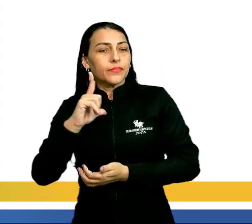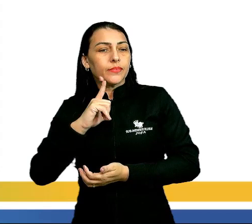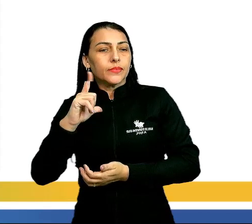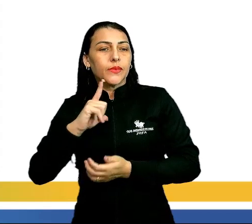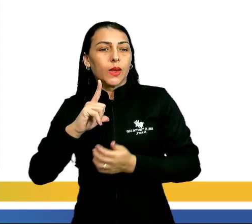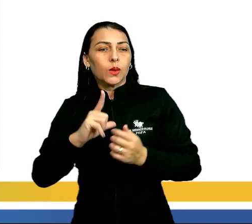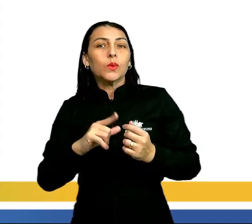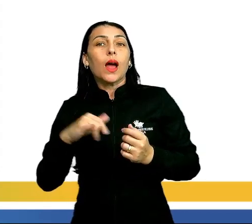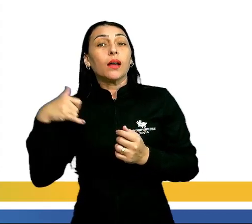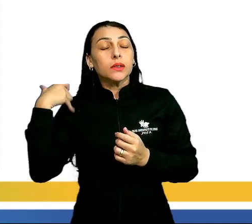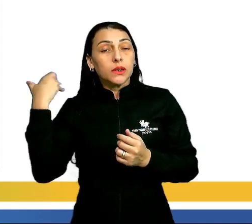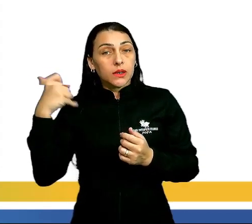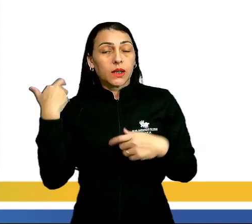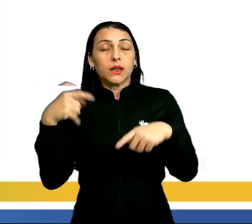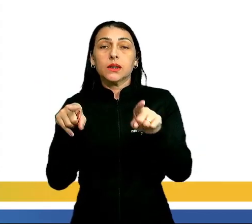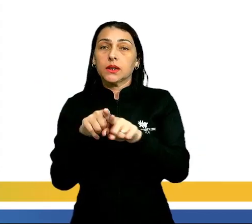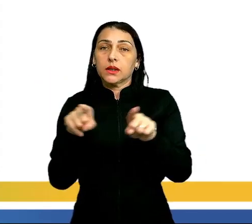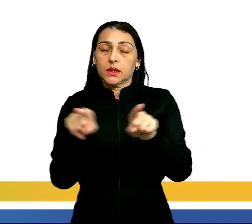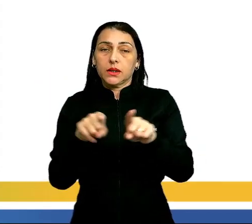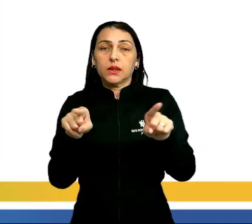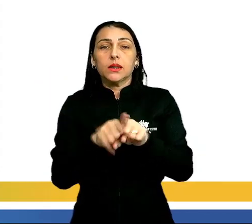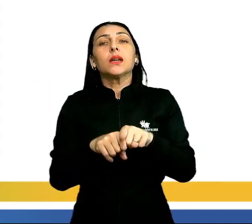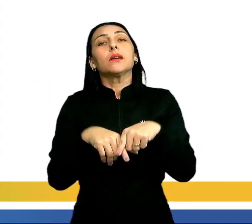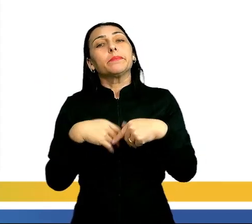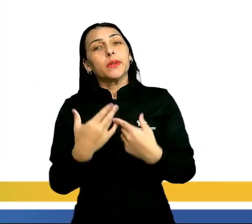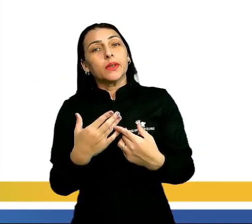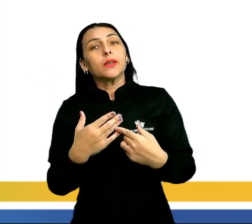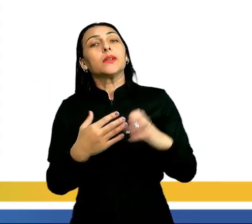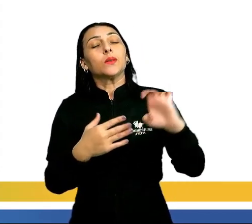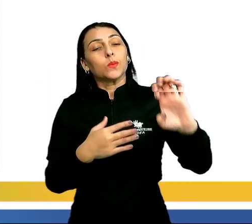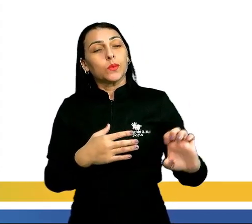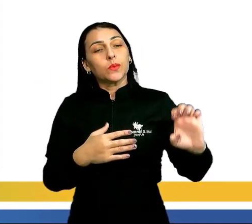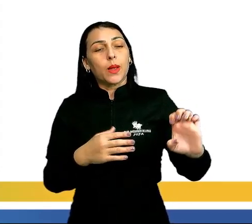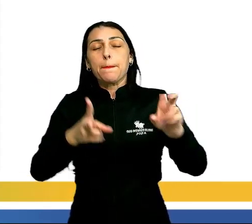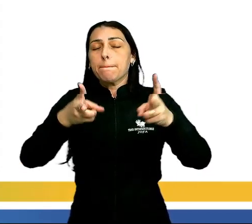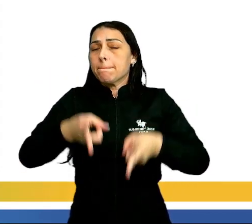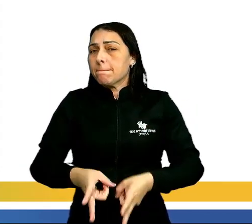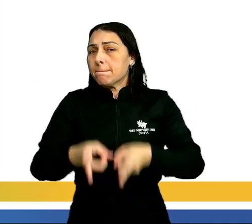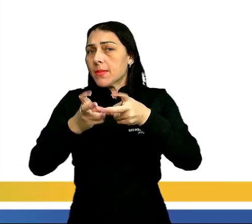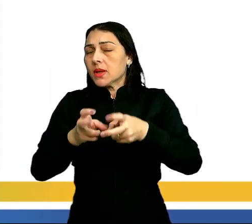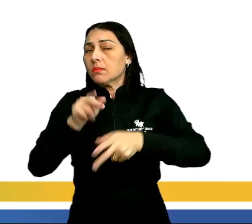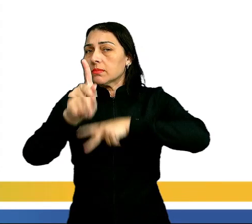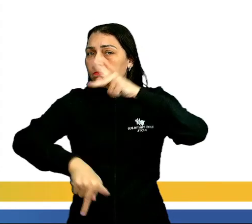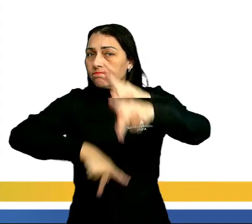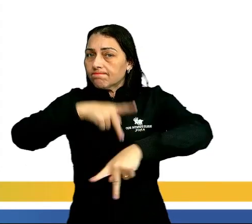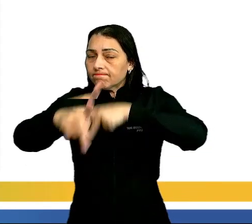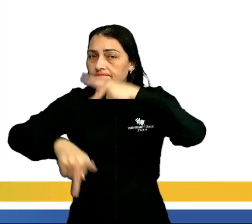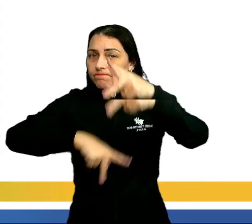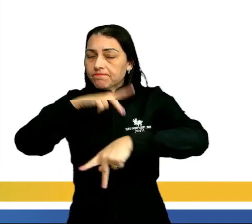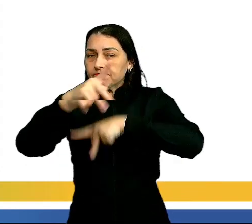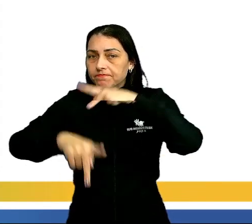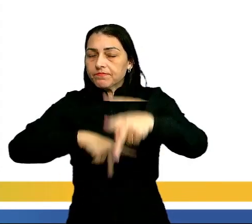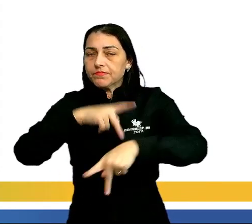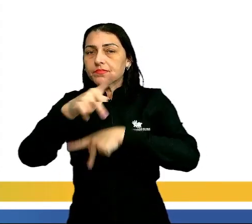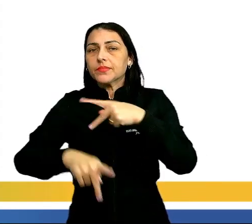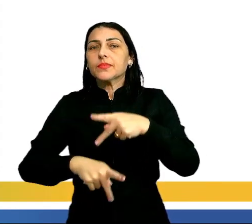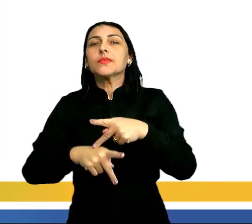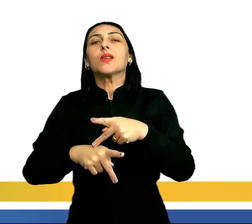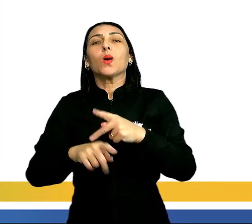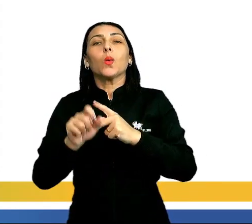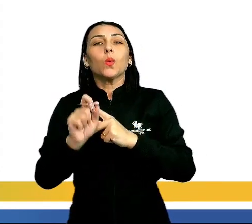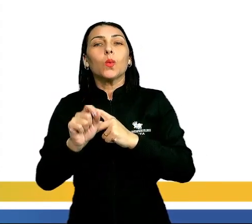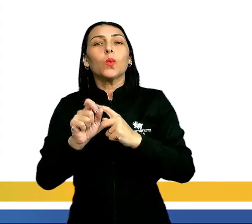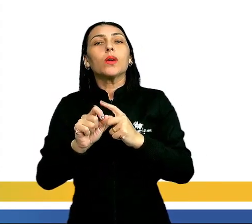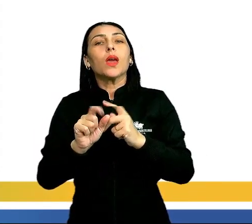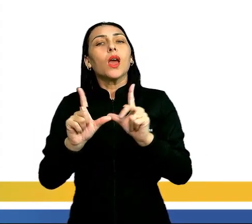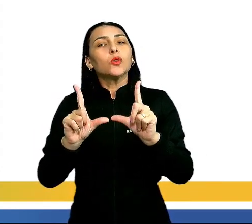os eixos que formam as faixas de idade e a gente percebe que essa população ela vai estar em